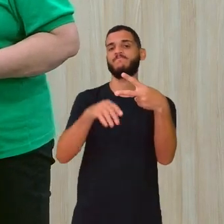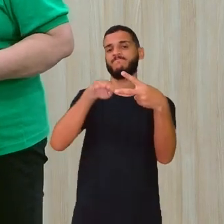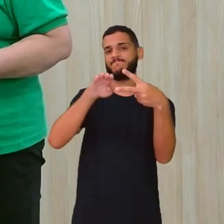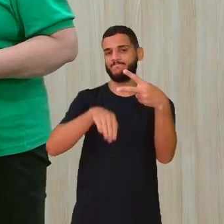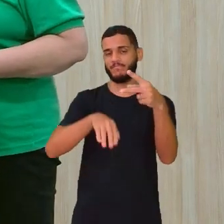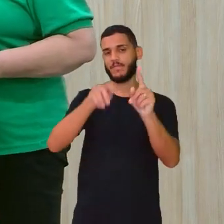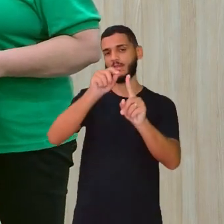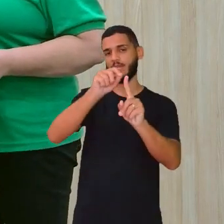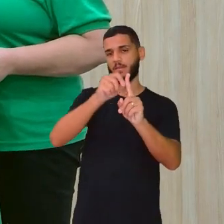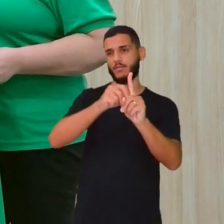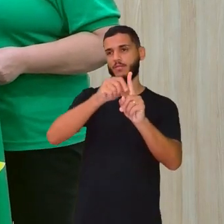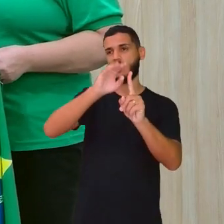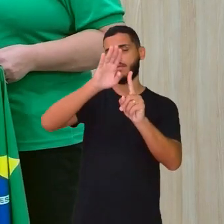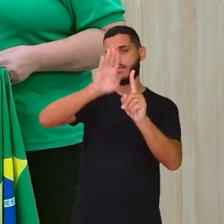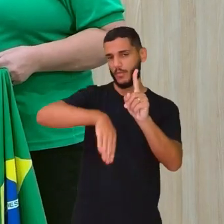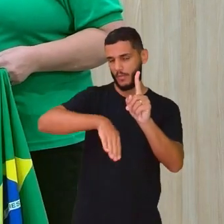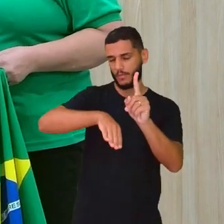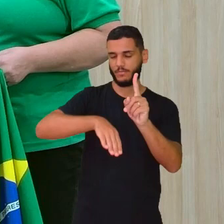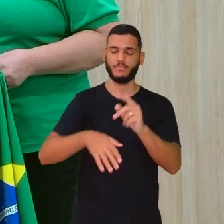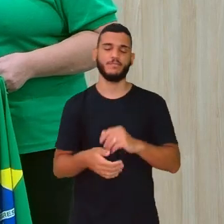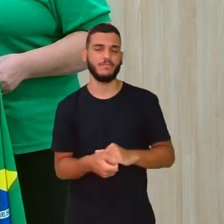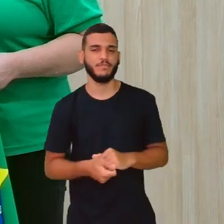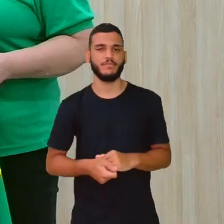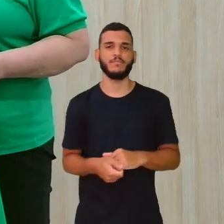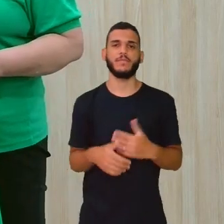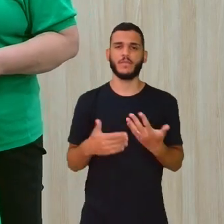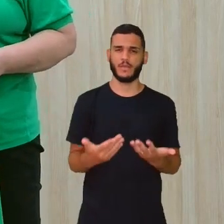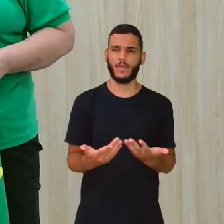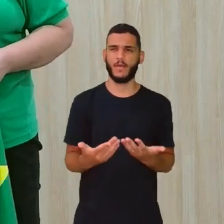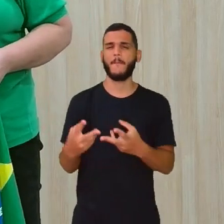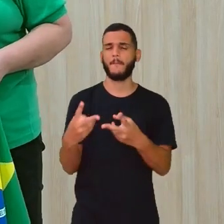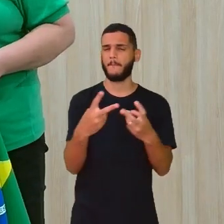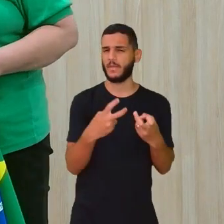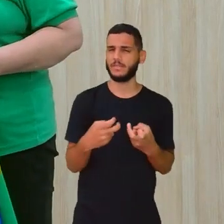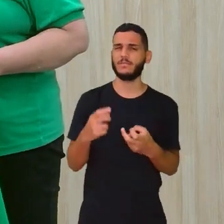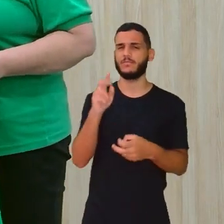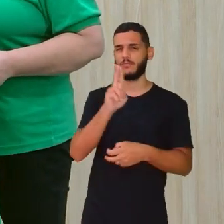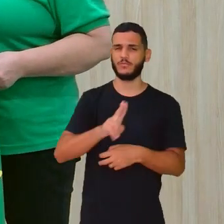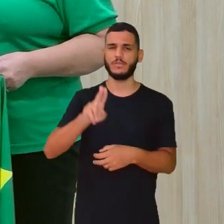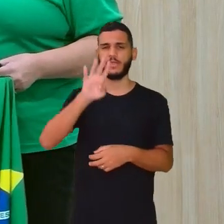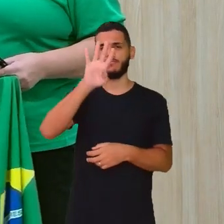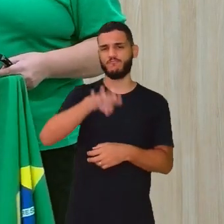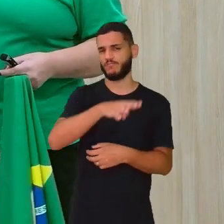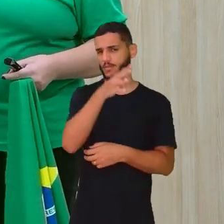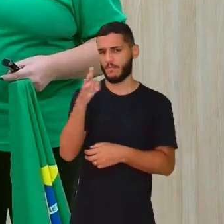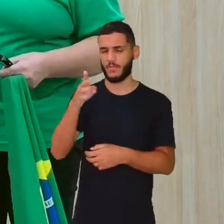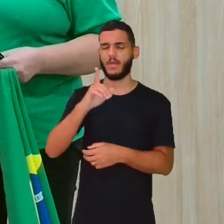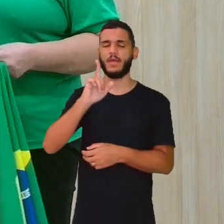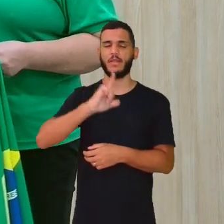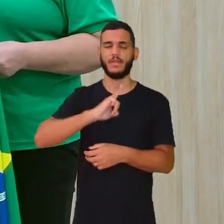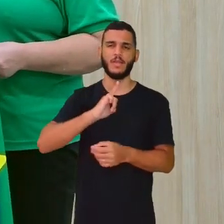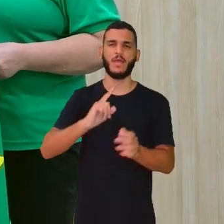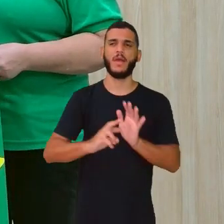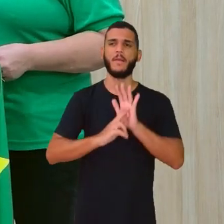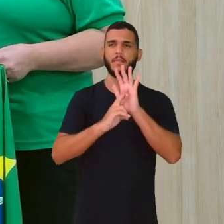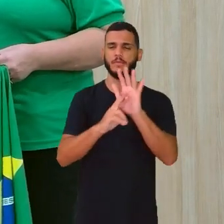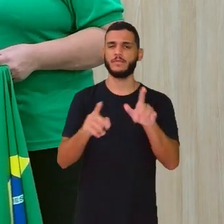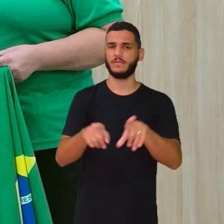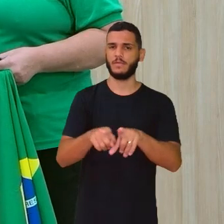agitação térmica, temperatura mais baixa. Então aqui através, né, dessa representação